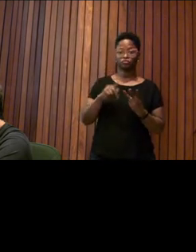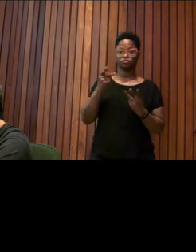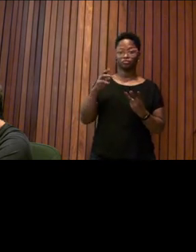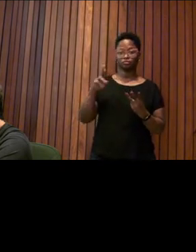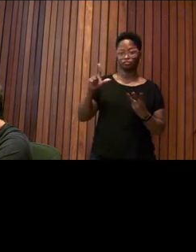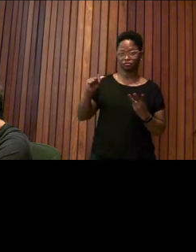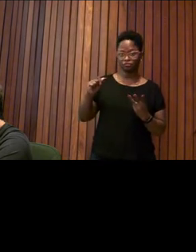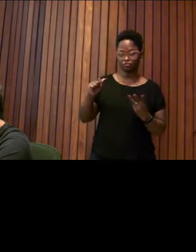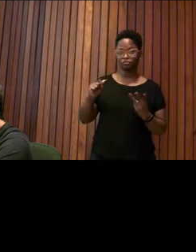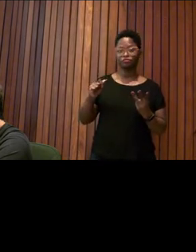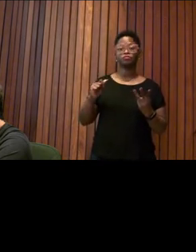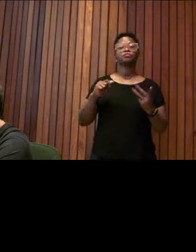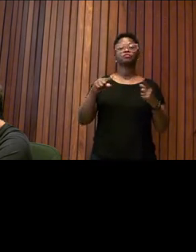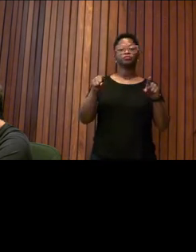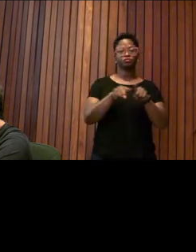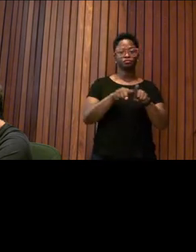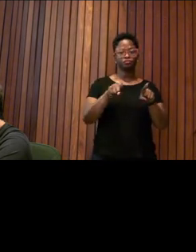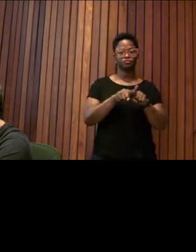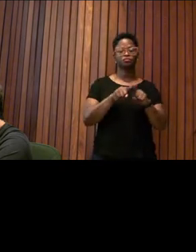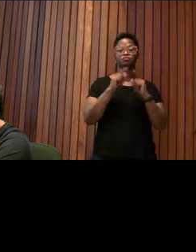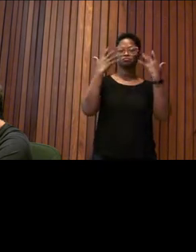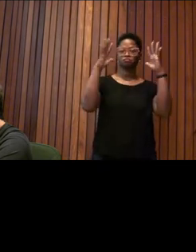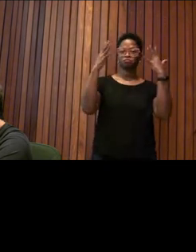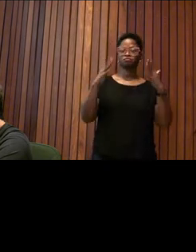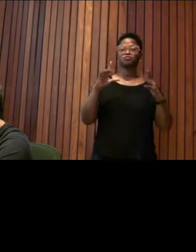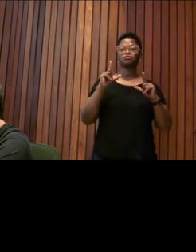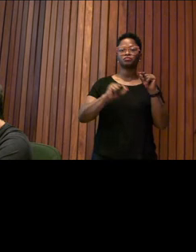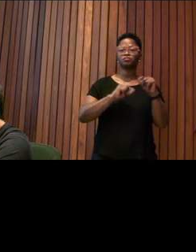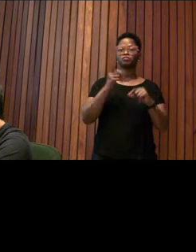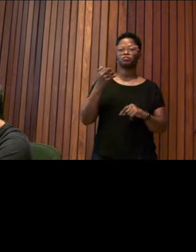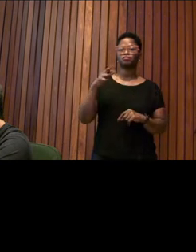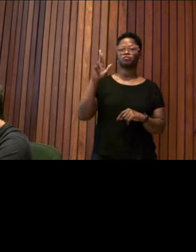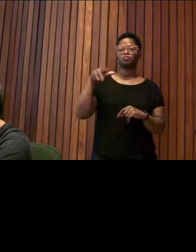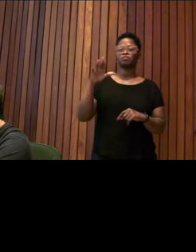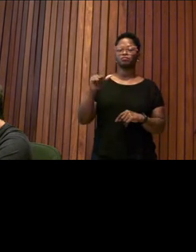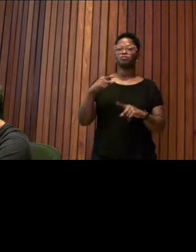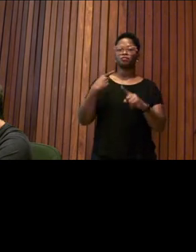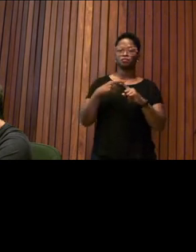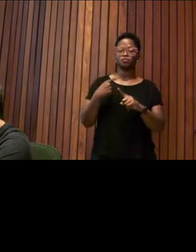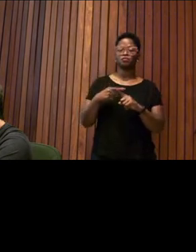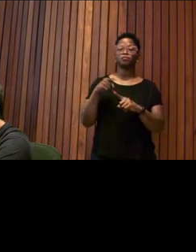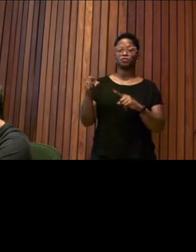Priscila, e também parabenizar a Cristina, né, Grumbach,